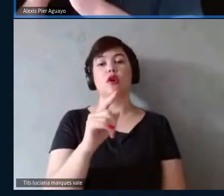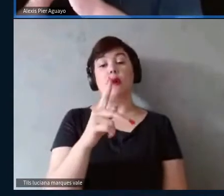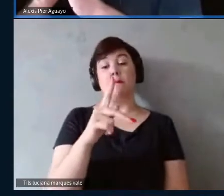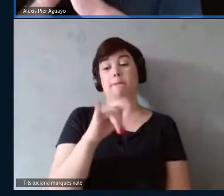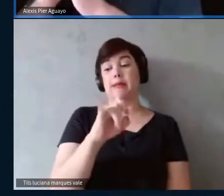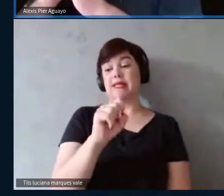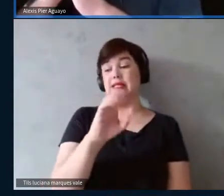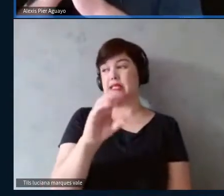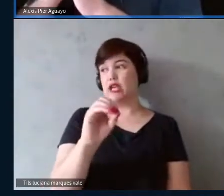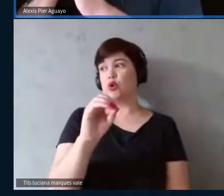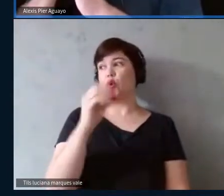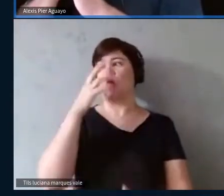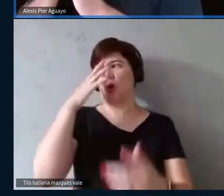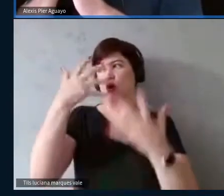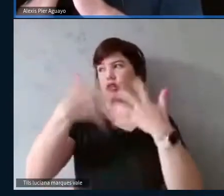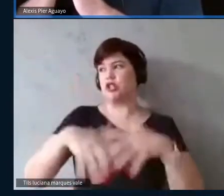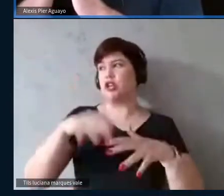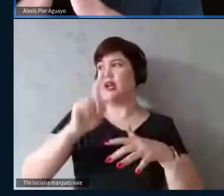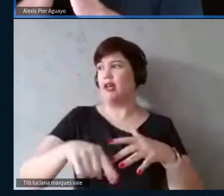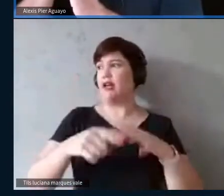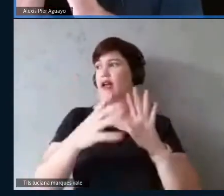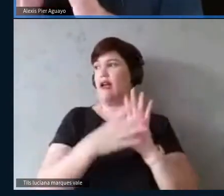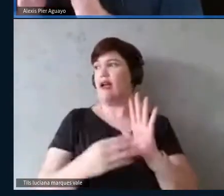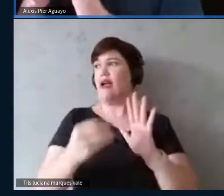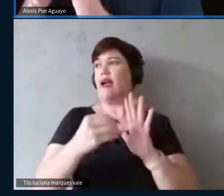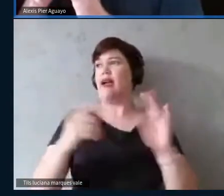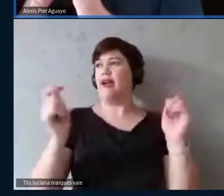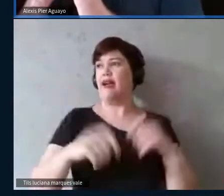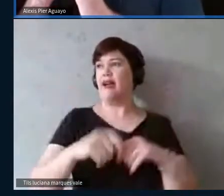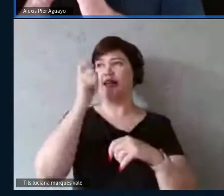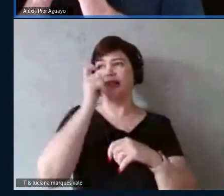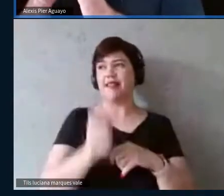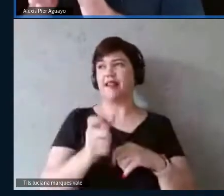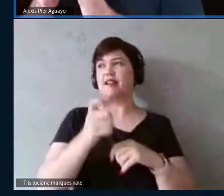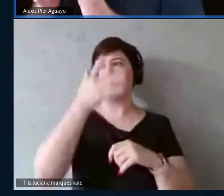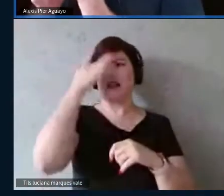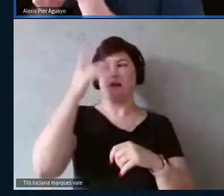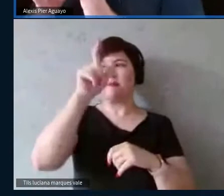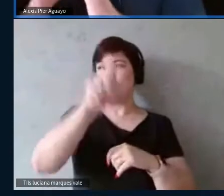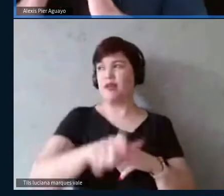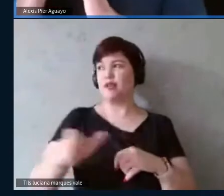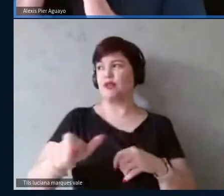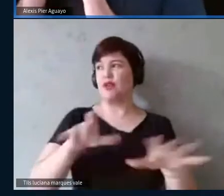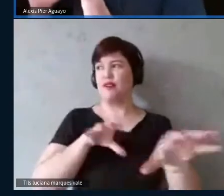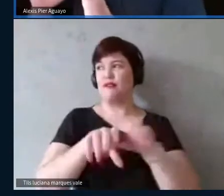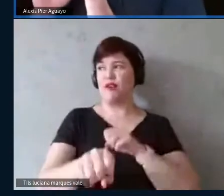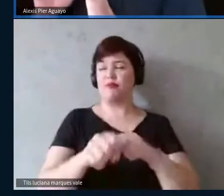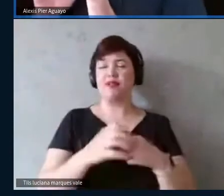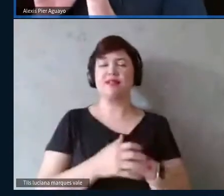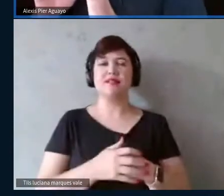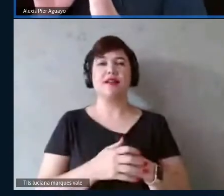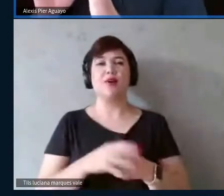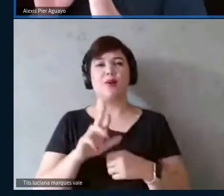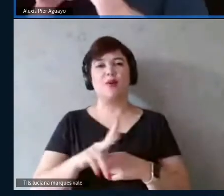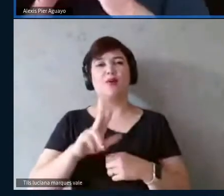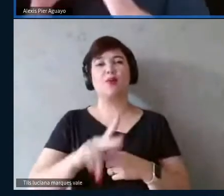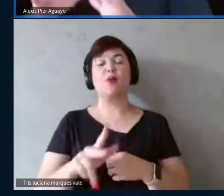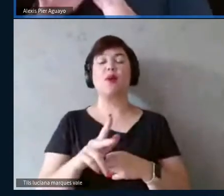psicocognitiva seria baseada na ideia do interesse da pessoa na sua formação e não numa